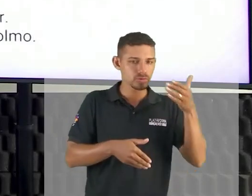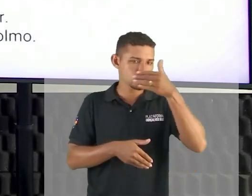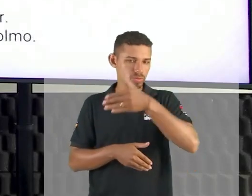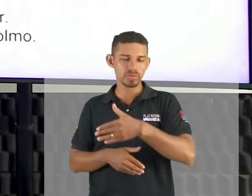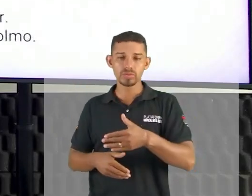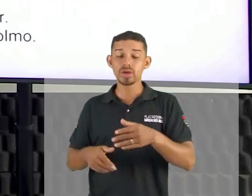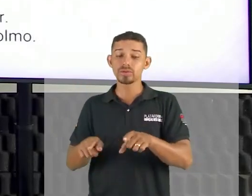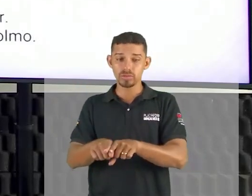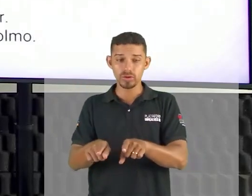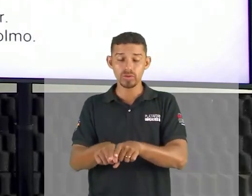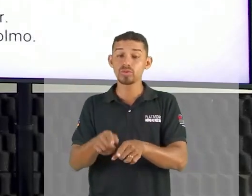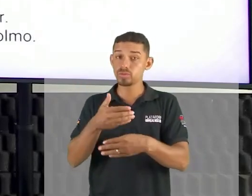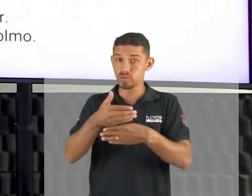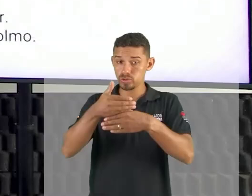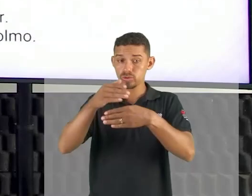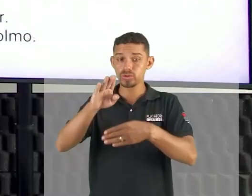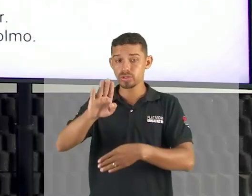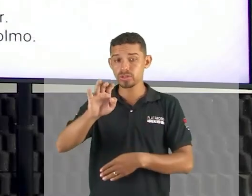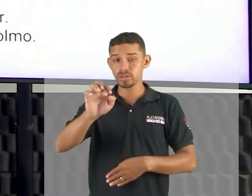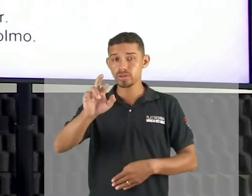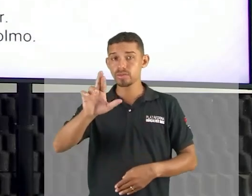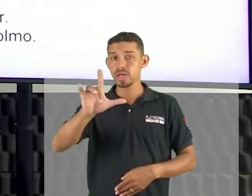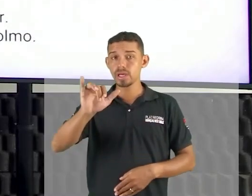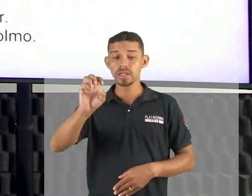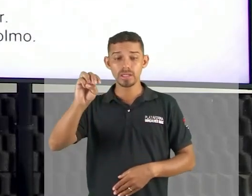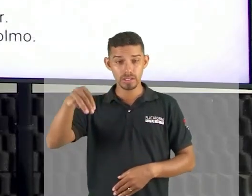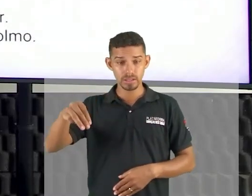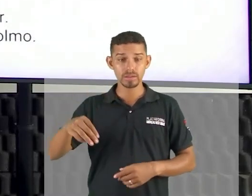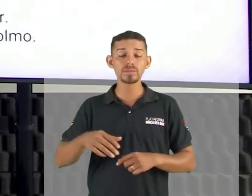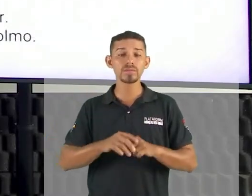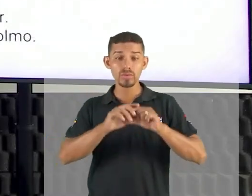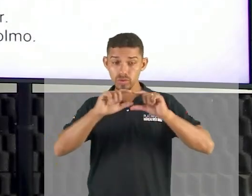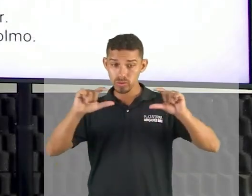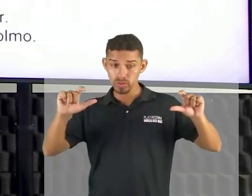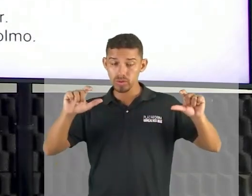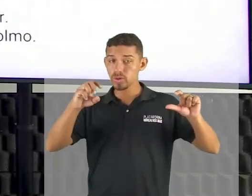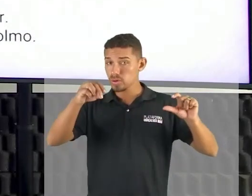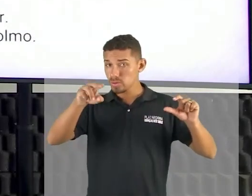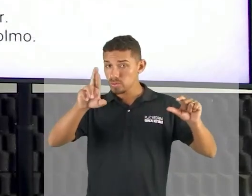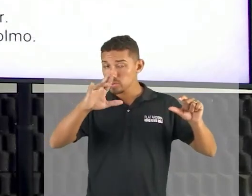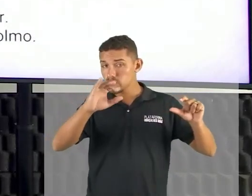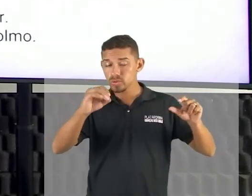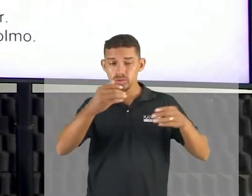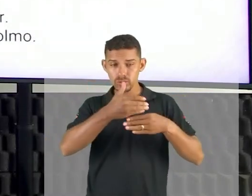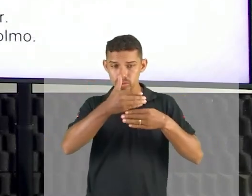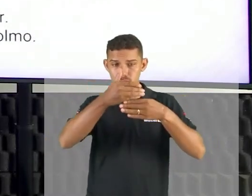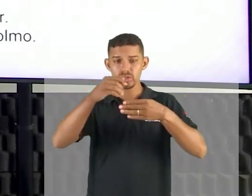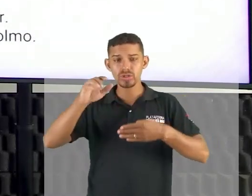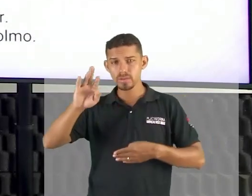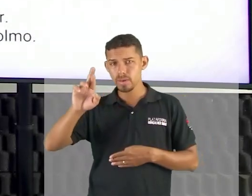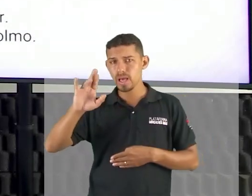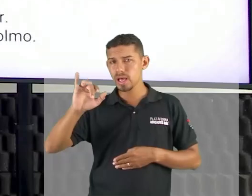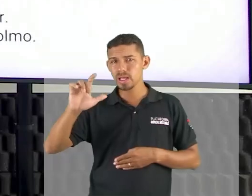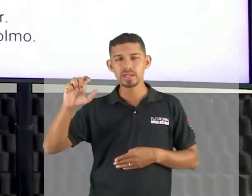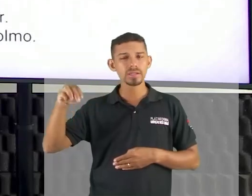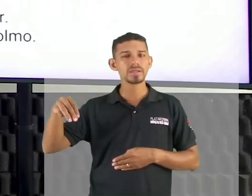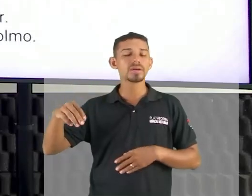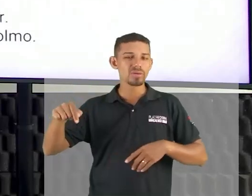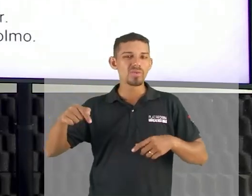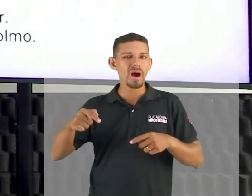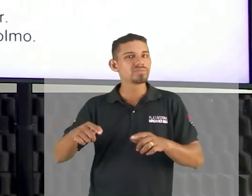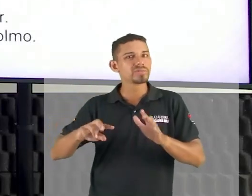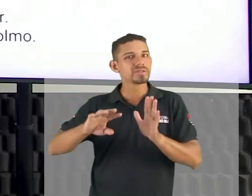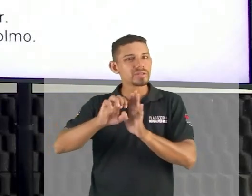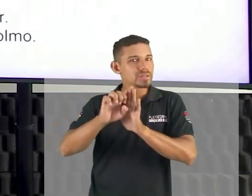como o Muro de Berlim, aí cuidado, gente, porque às vezes você olha lá, Muro de Berlim, e você entende enquanto símbolo dessa